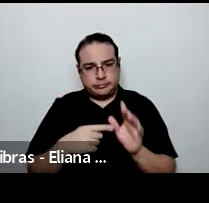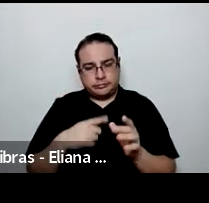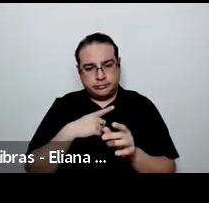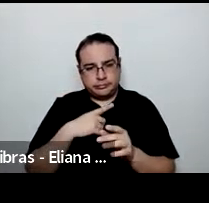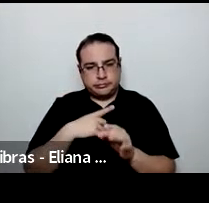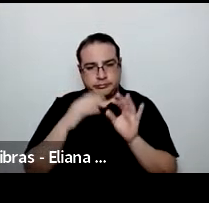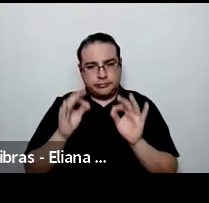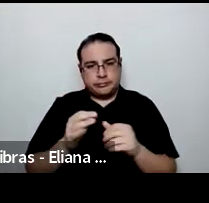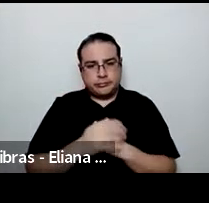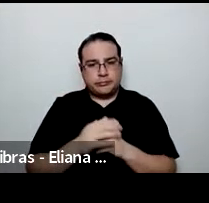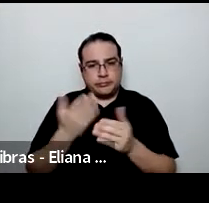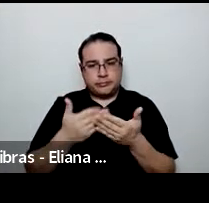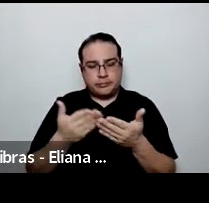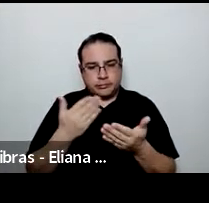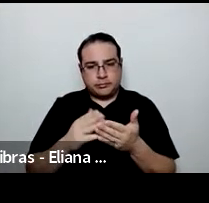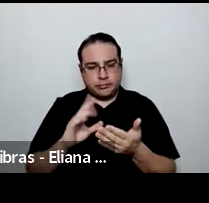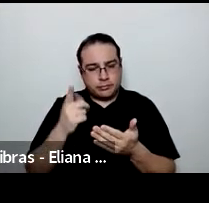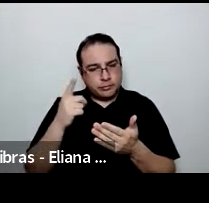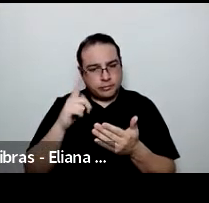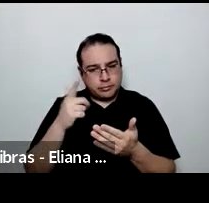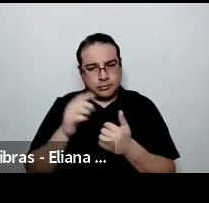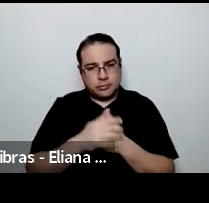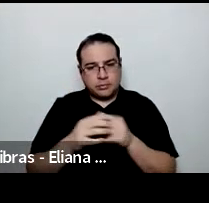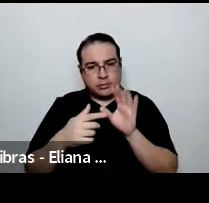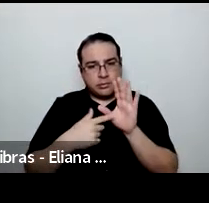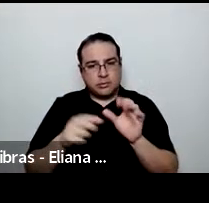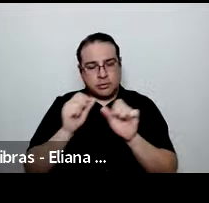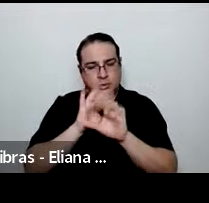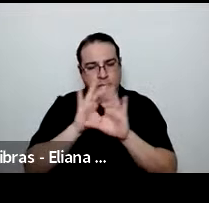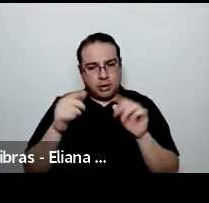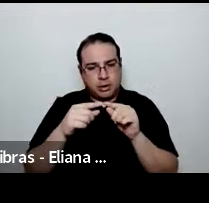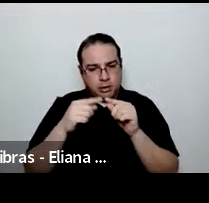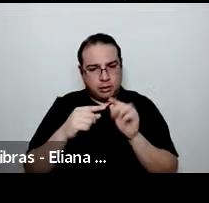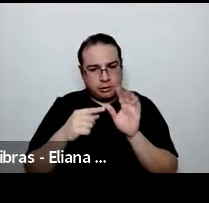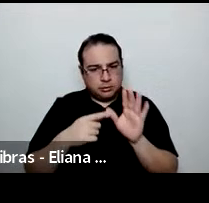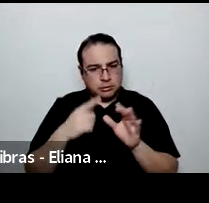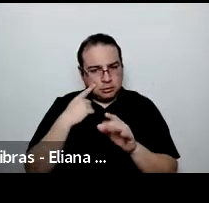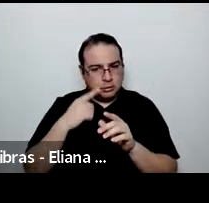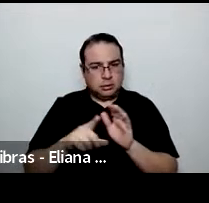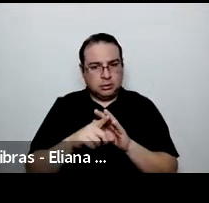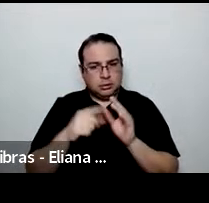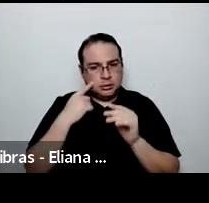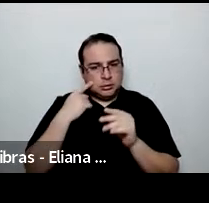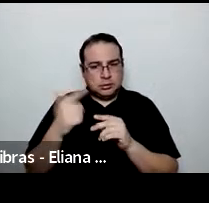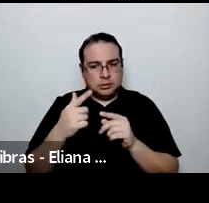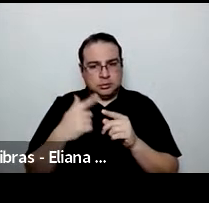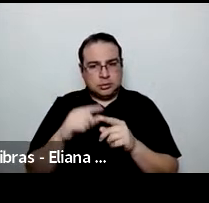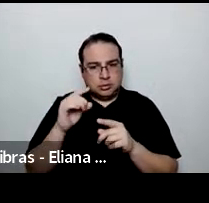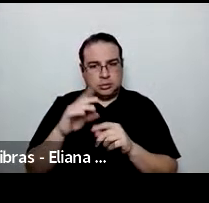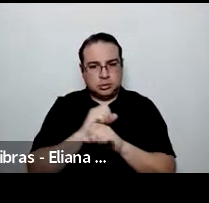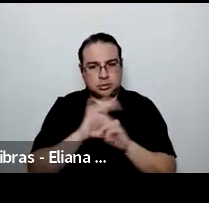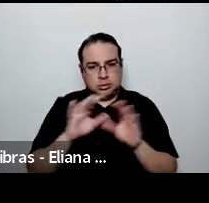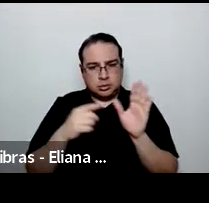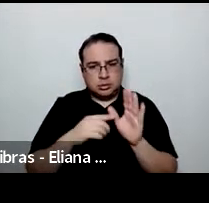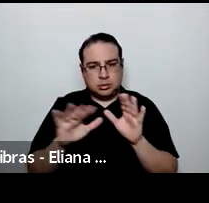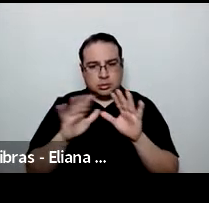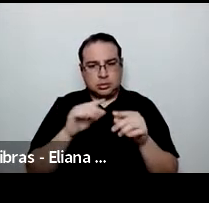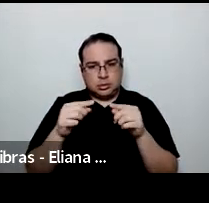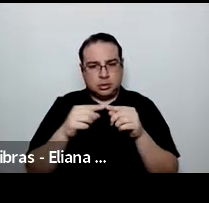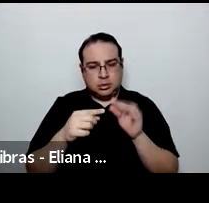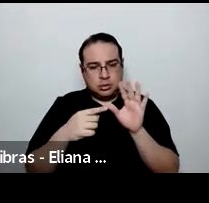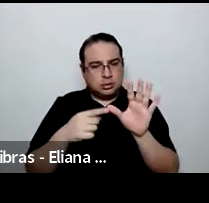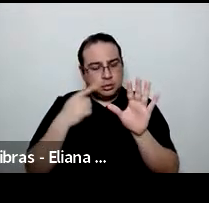certo prejuízo a transparência na medida que o desiderato da legislação não é apenas atualiza na movimentação